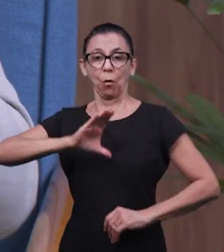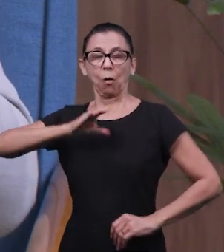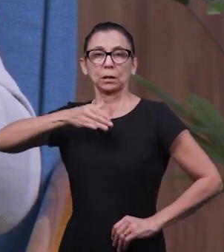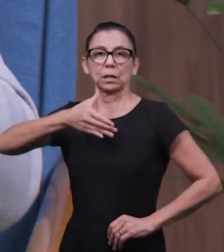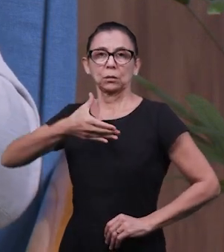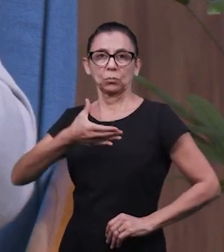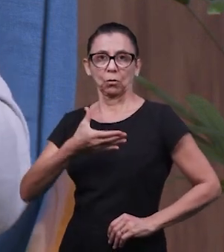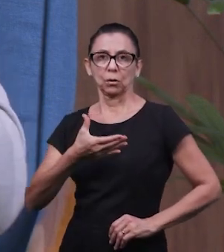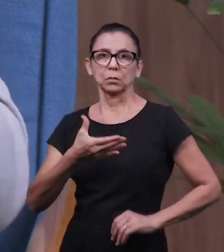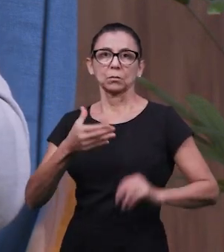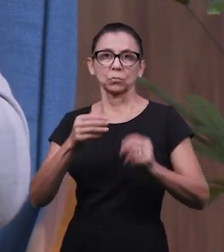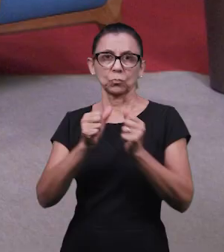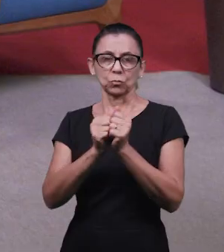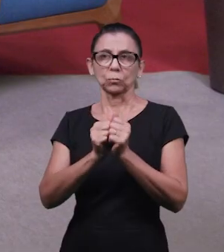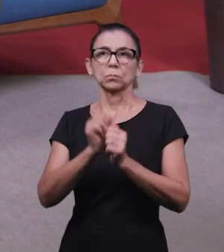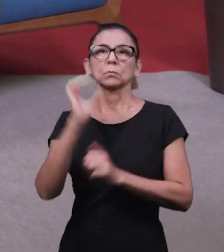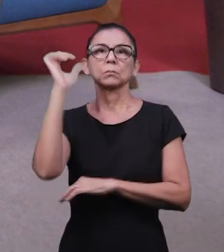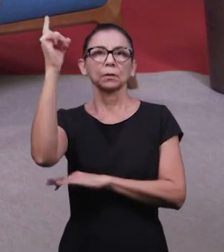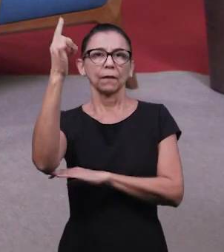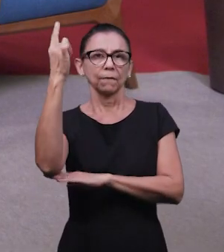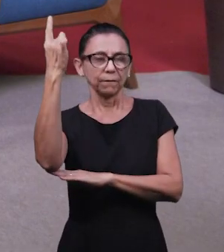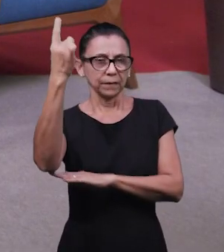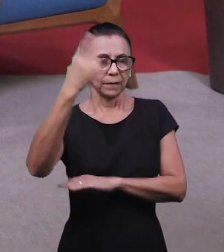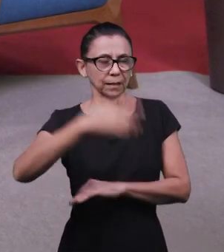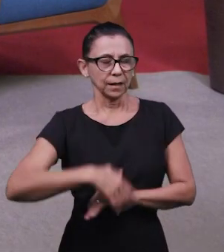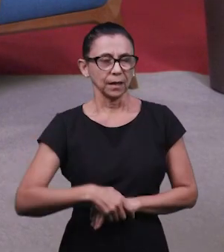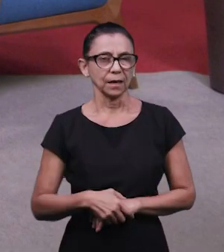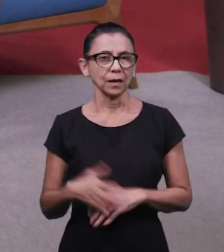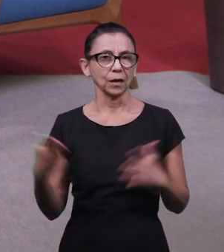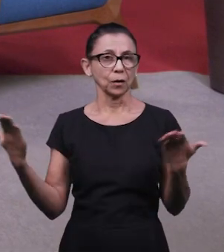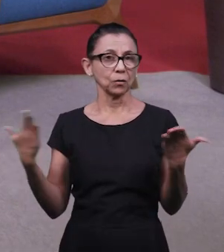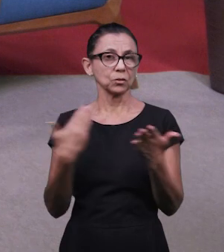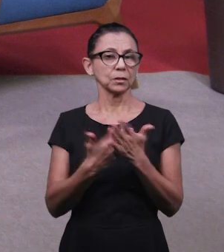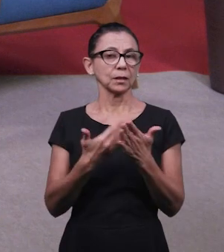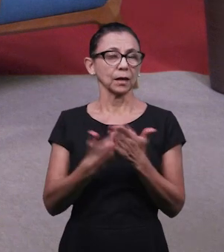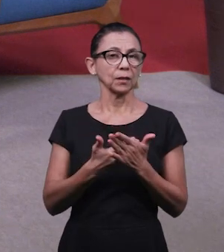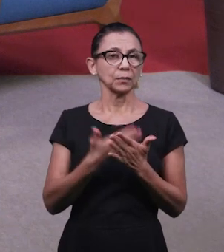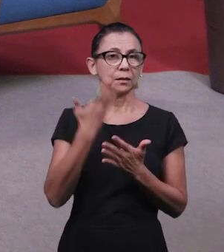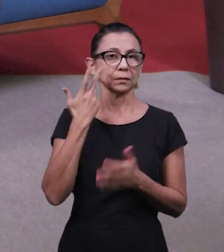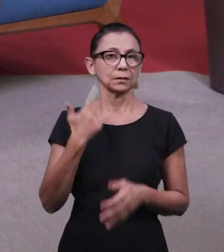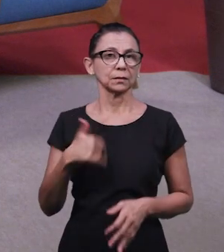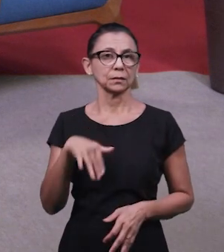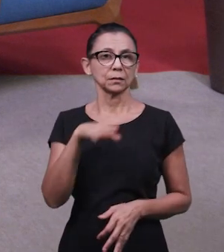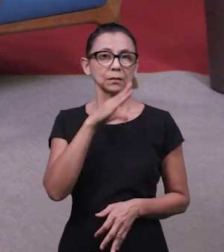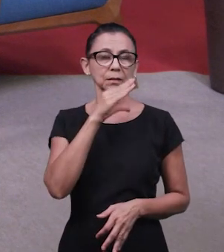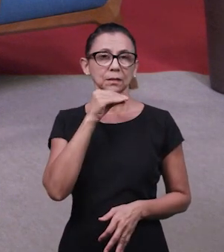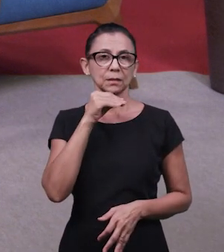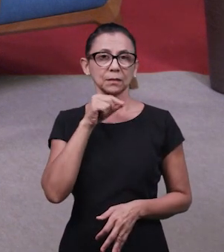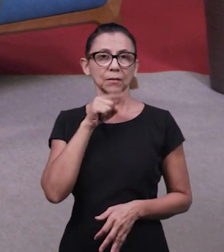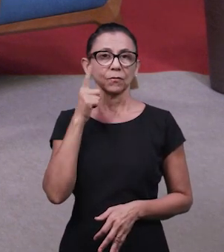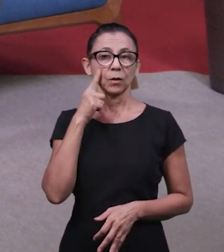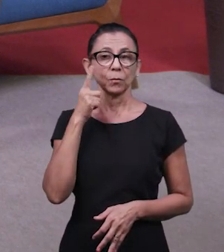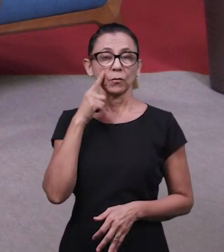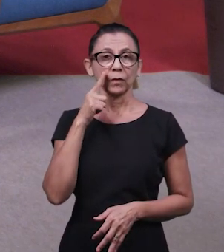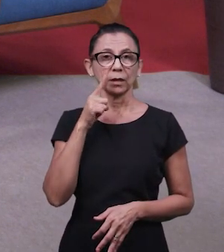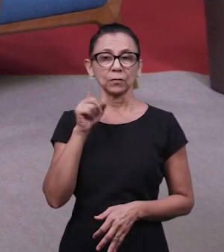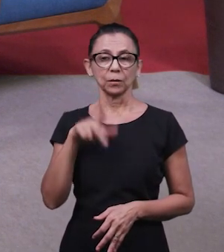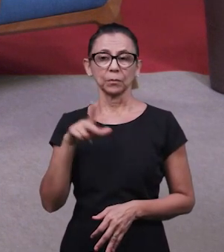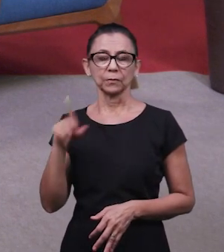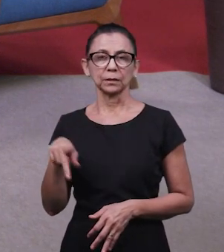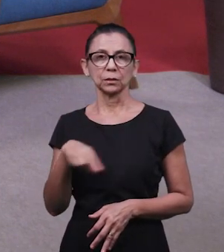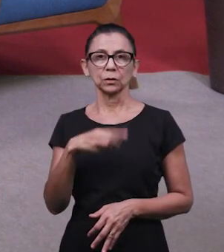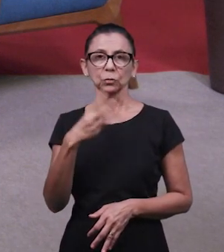batalhas, mas sempre na orientação do Senhor. Mas ele não estava só. A Bíblia relata que ele tinha vários homens ao seu